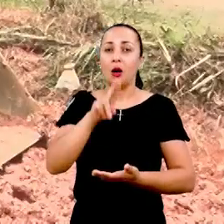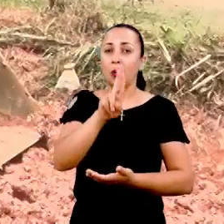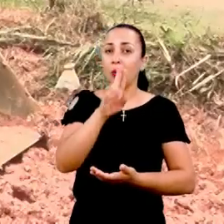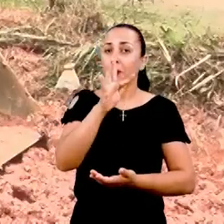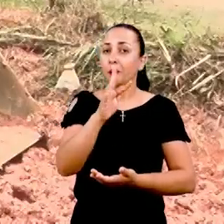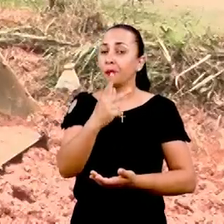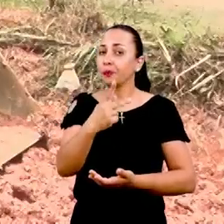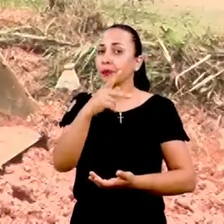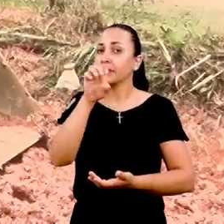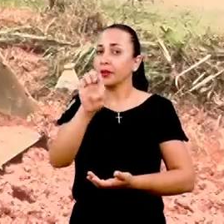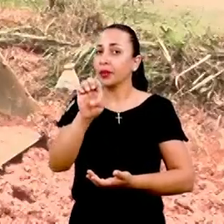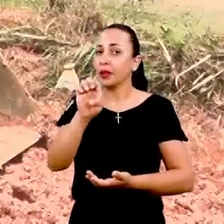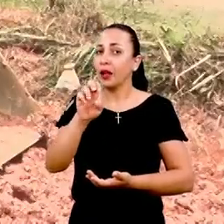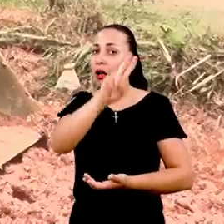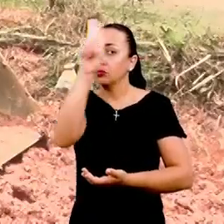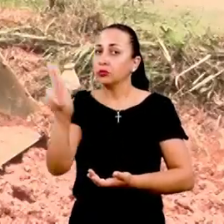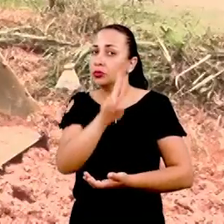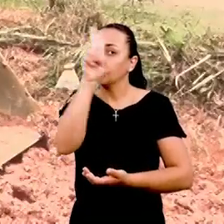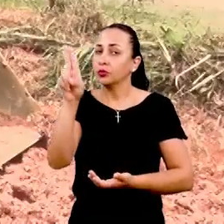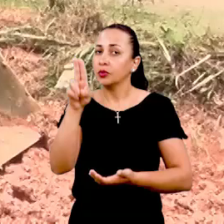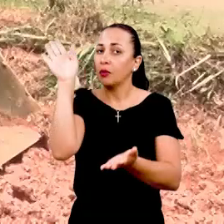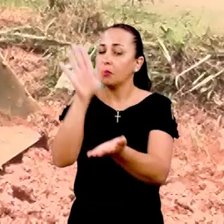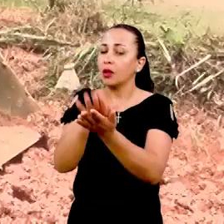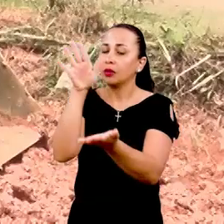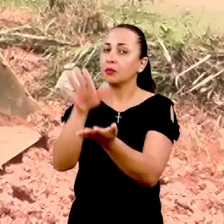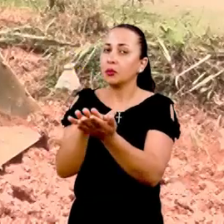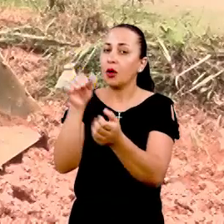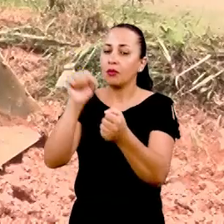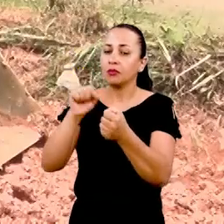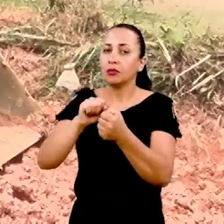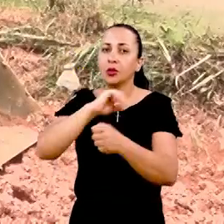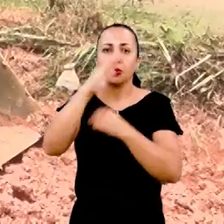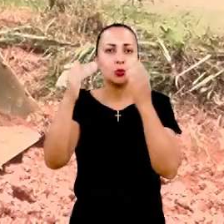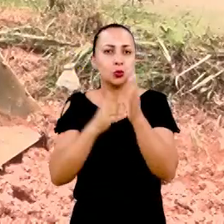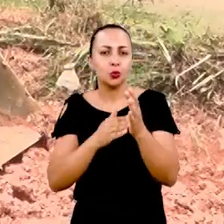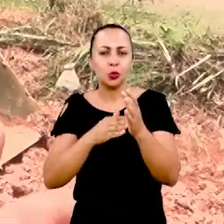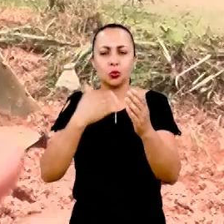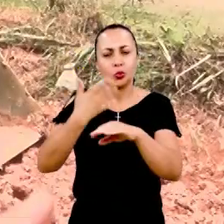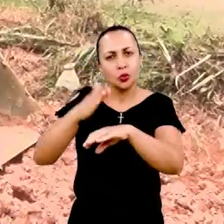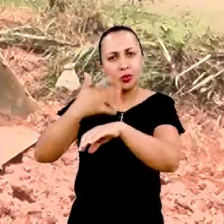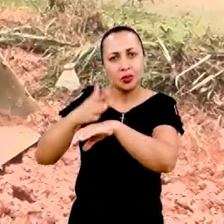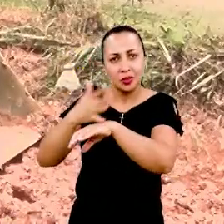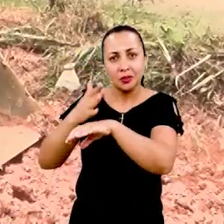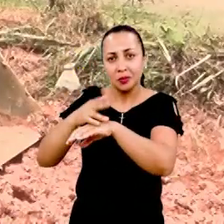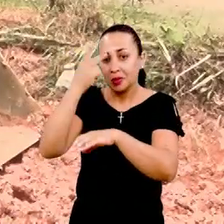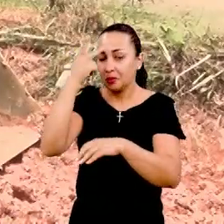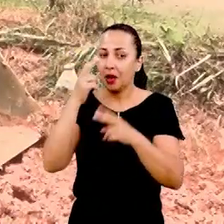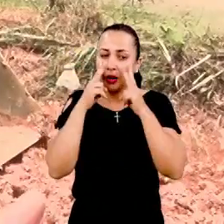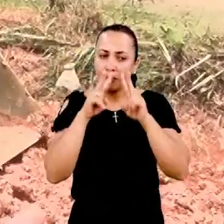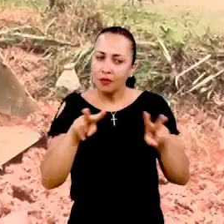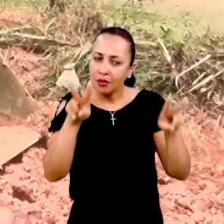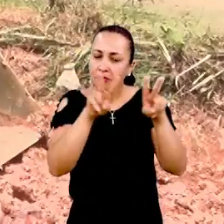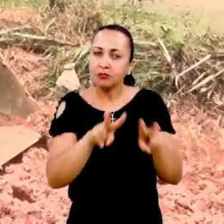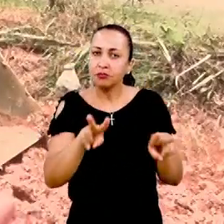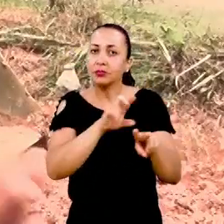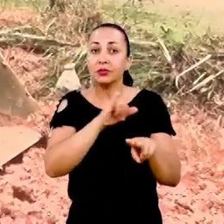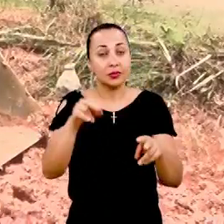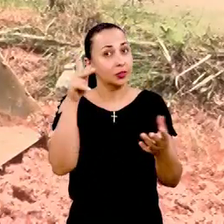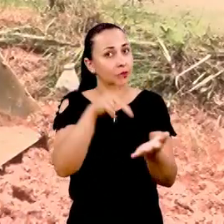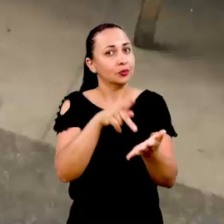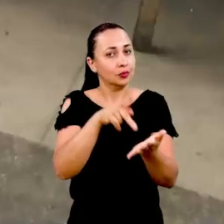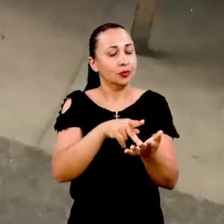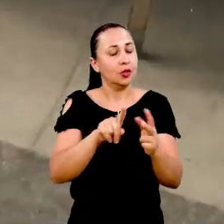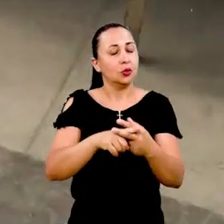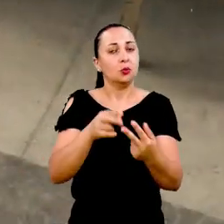A UPE, ela tem o papel de realizar todos os ensaios necessários para verificar